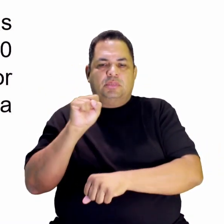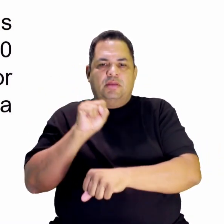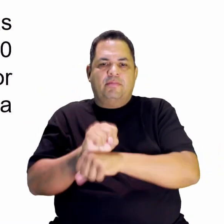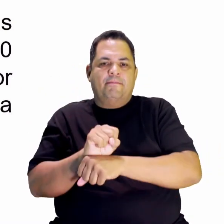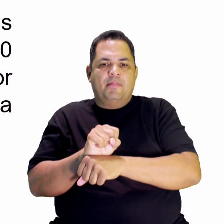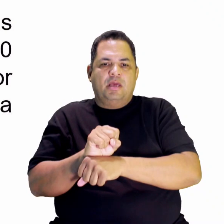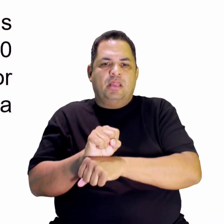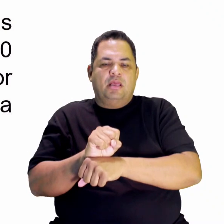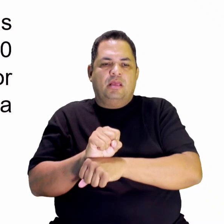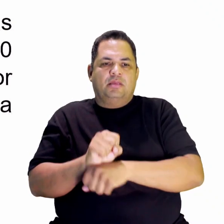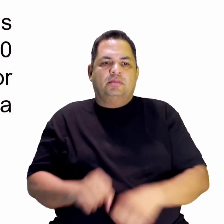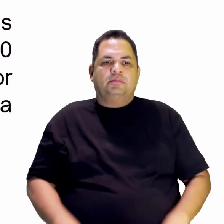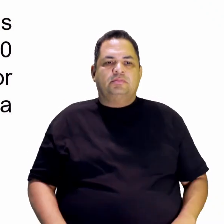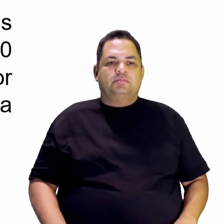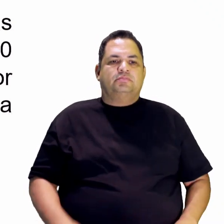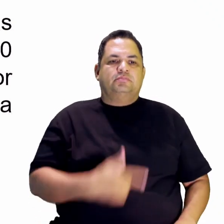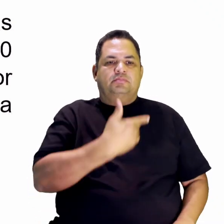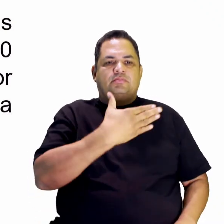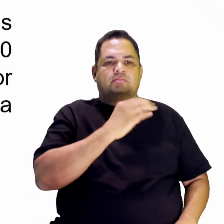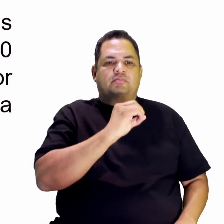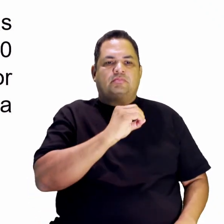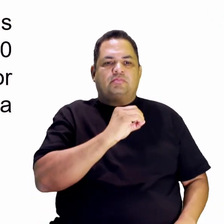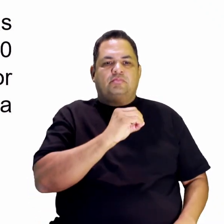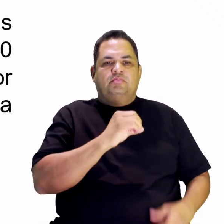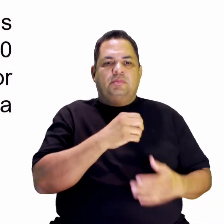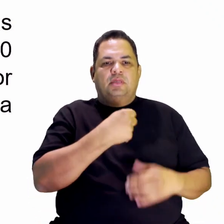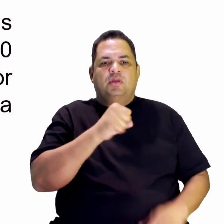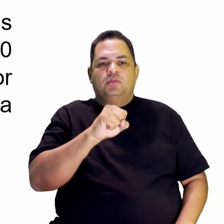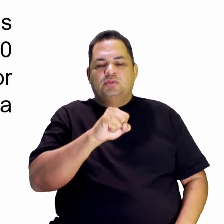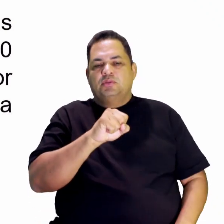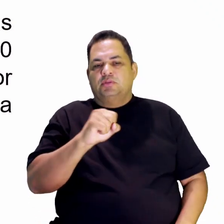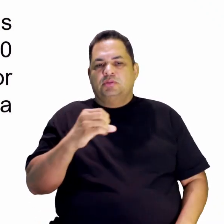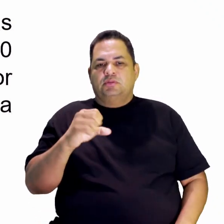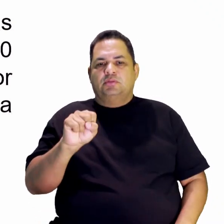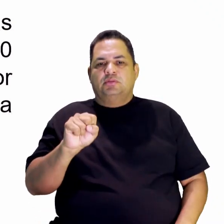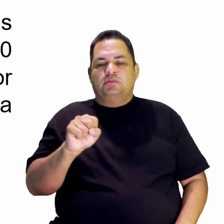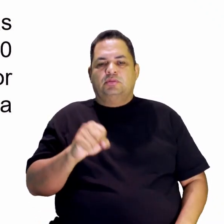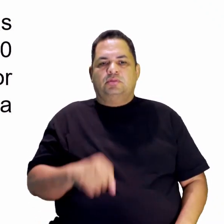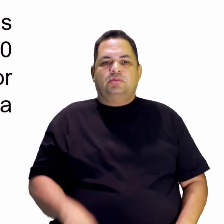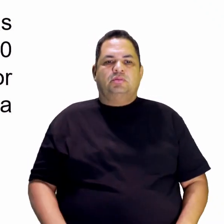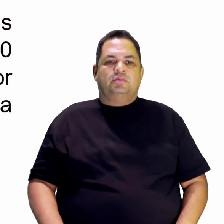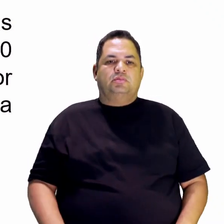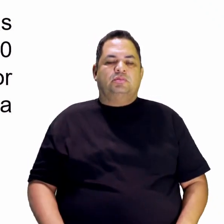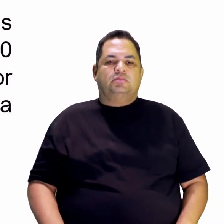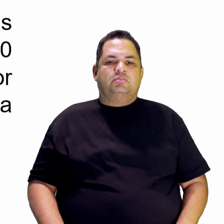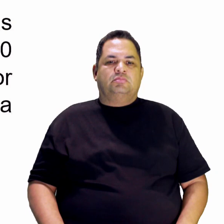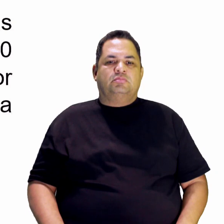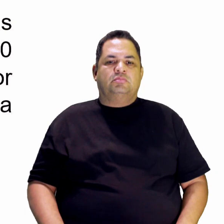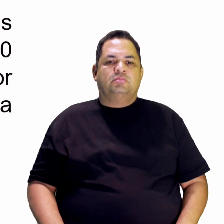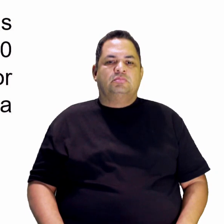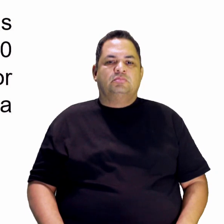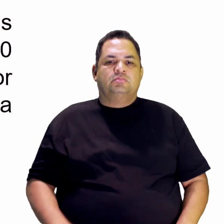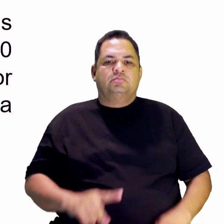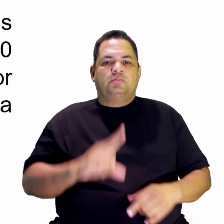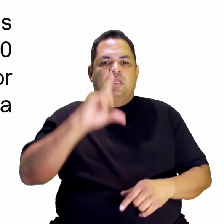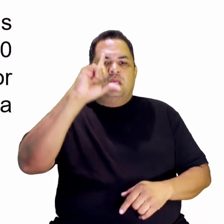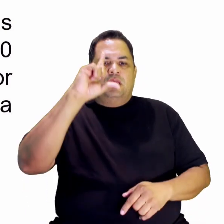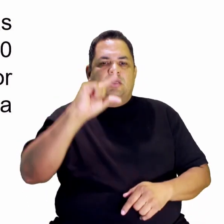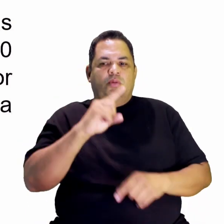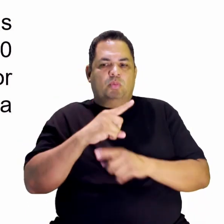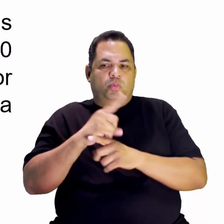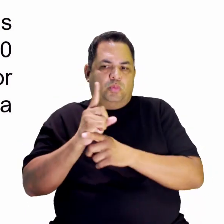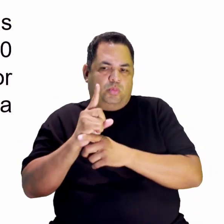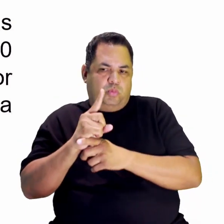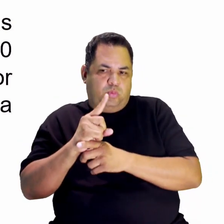Então, 20 segundos no início, mais 80 segundos andando em movimento, sem mudar a velocidade, e aí diminui a velocidade para